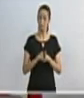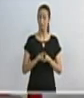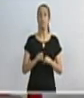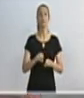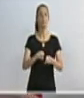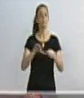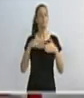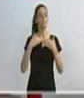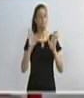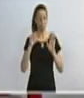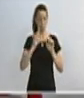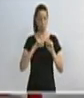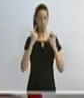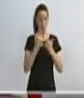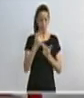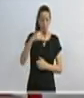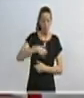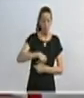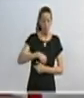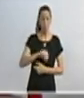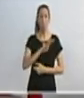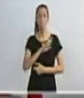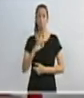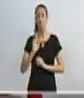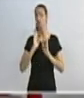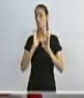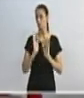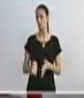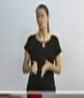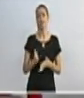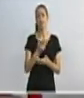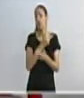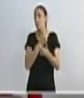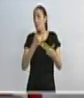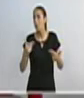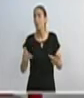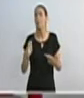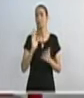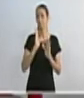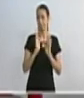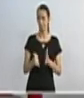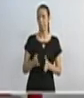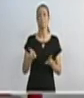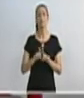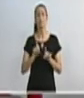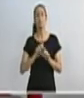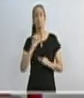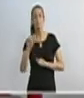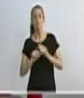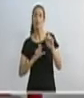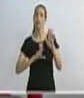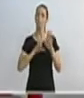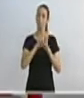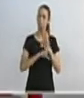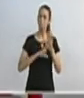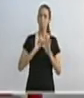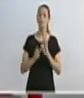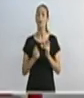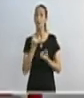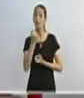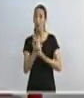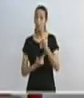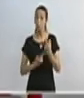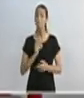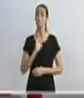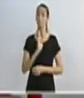da Alesc aqui em Blumenau também, enfim. Sugestões de alterações na legislação, foram algumas,